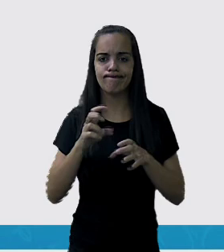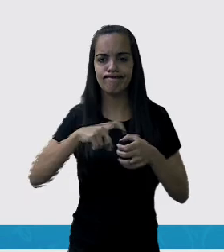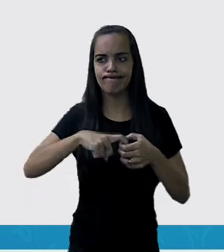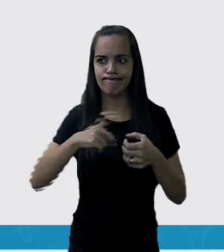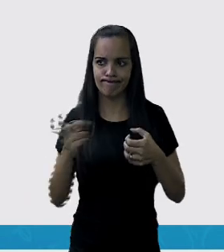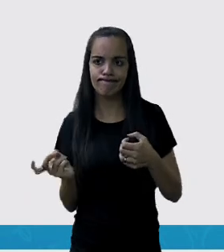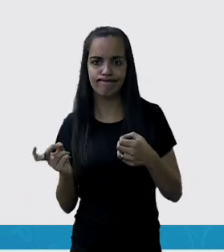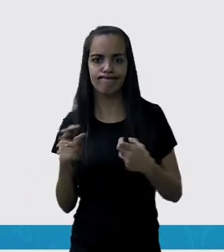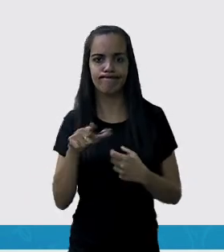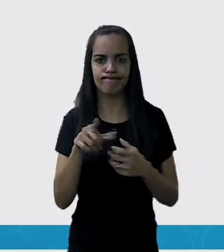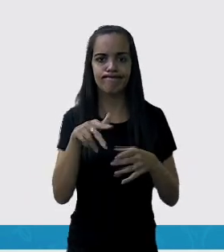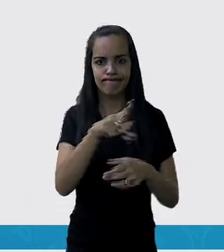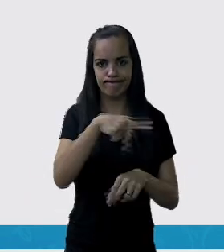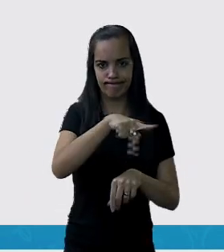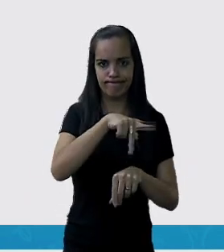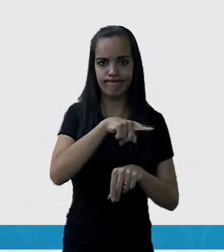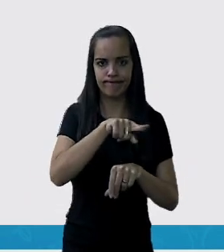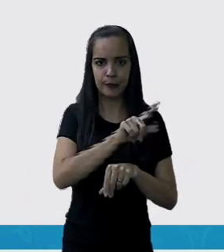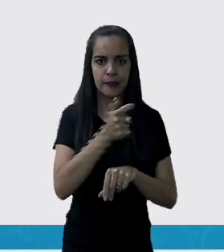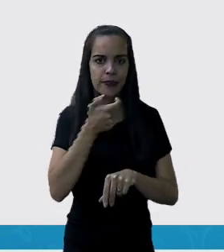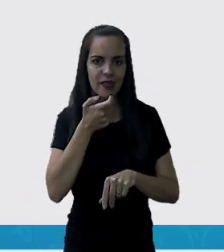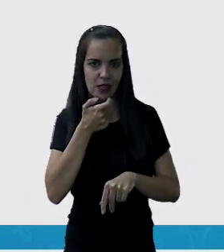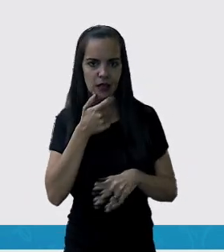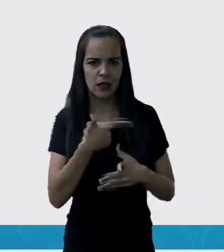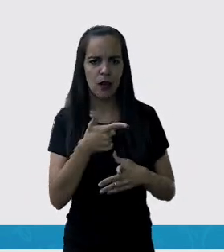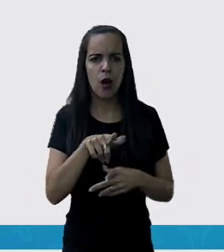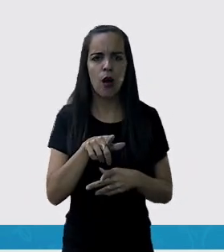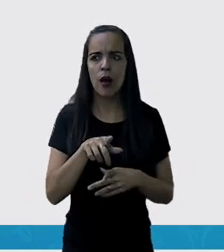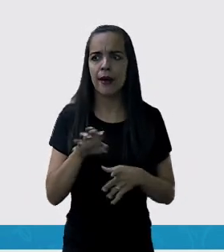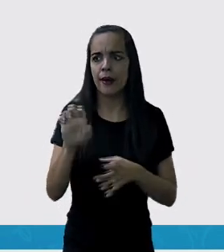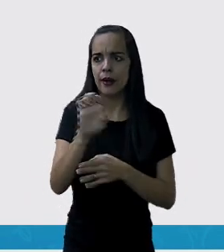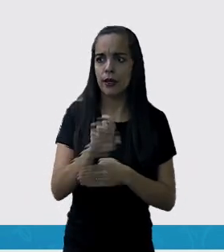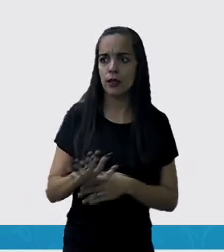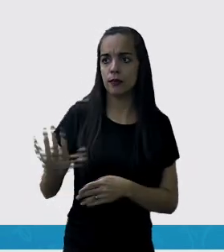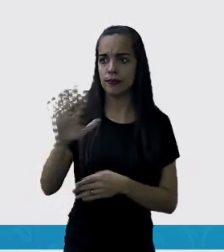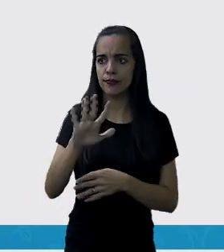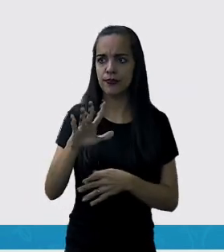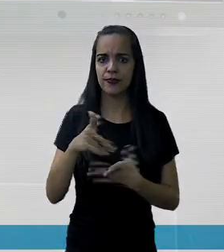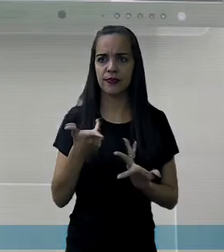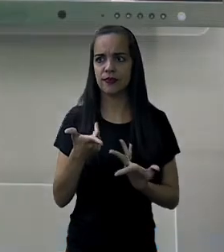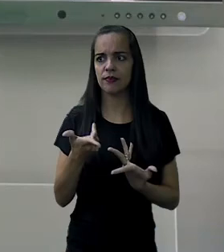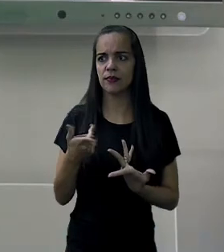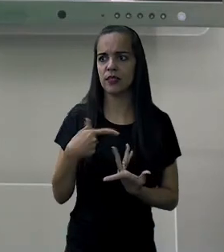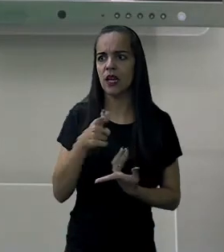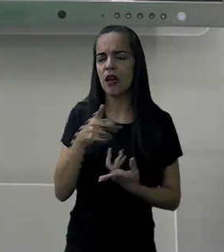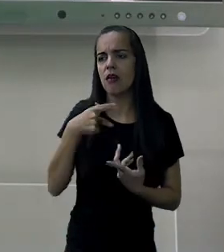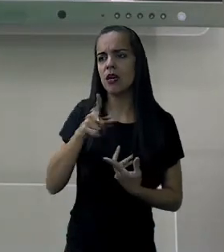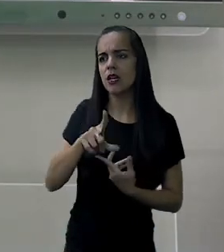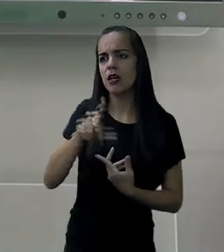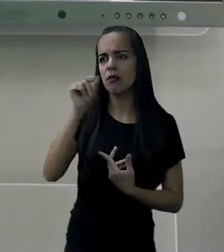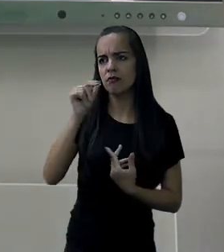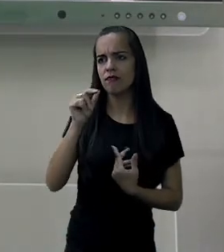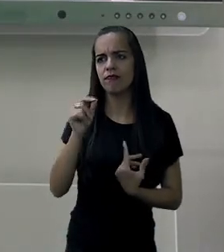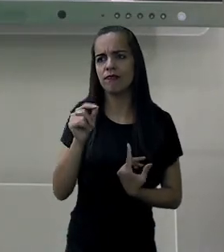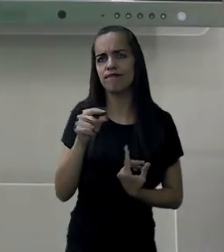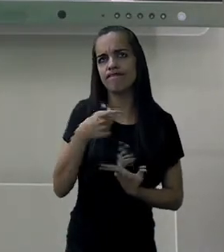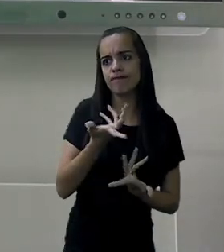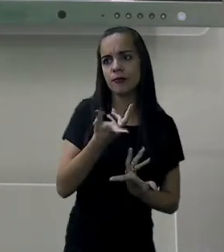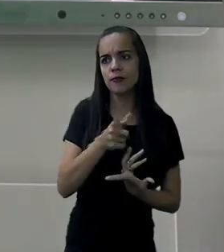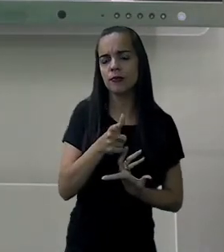fazendo um plebiscito onde eles votaram pela saída